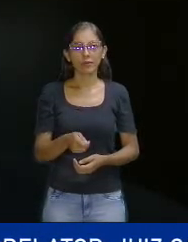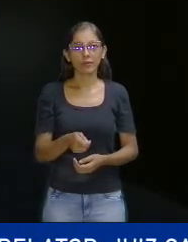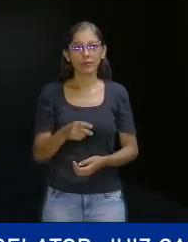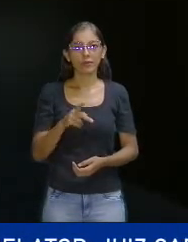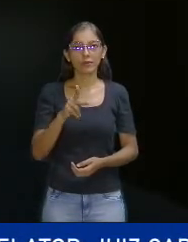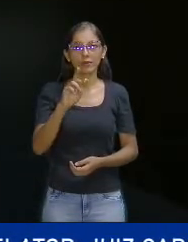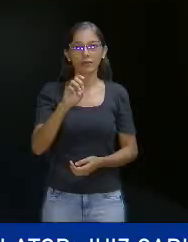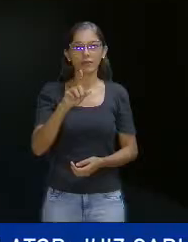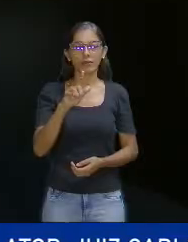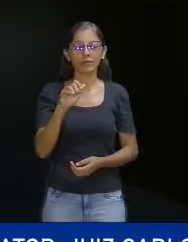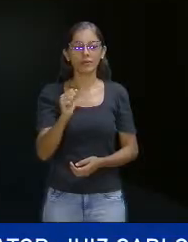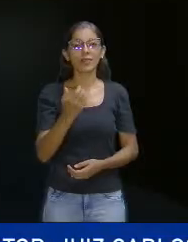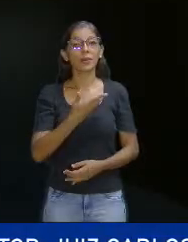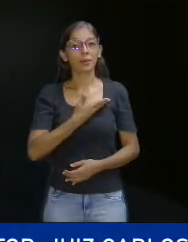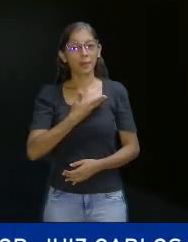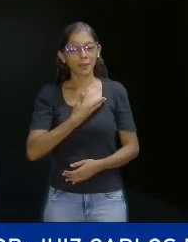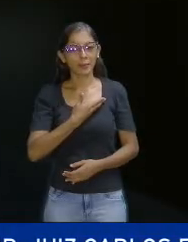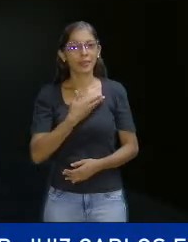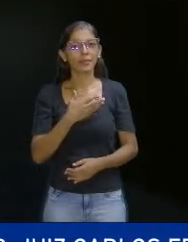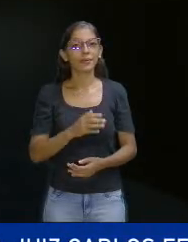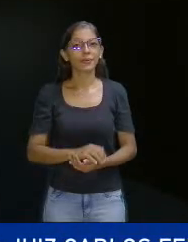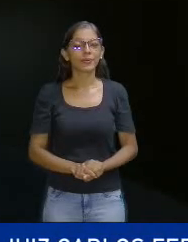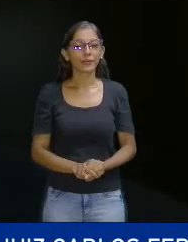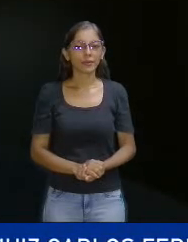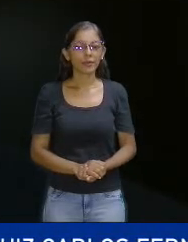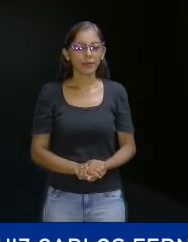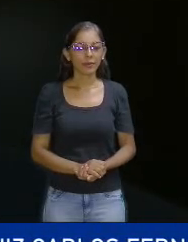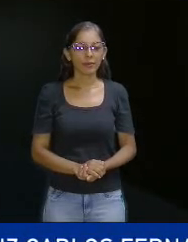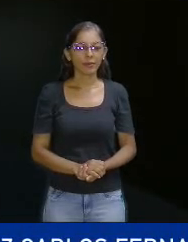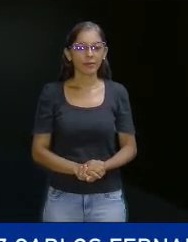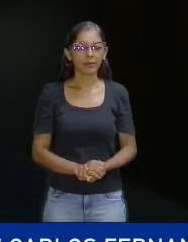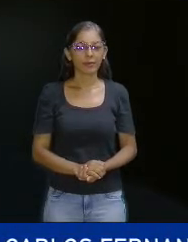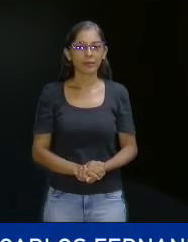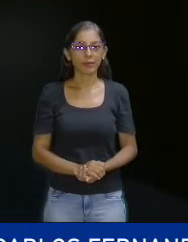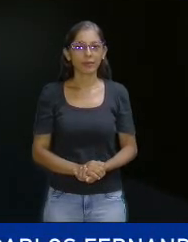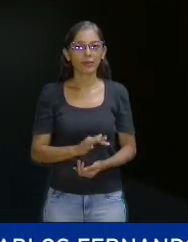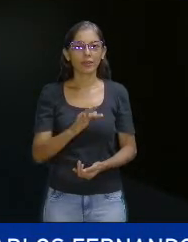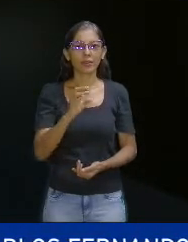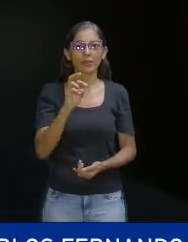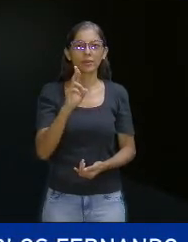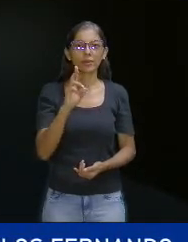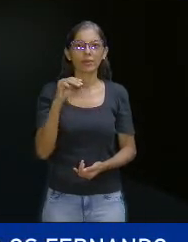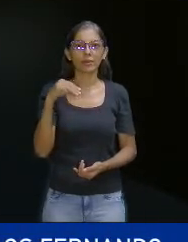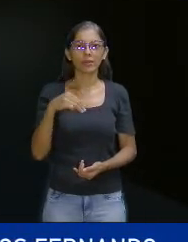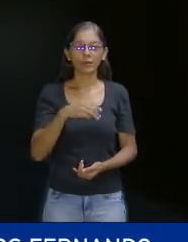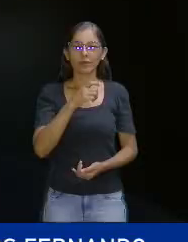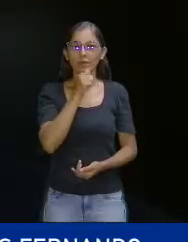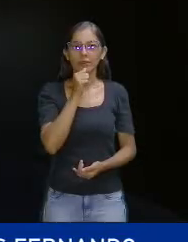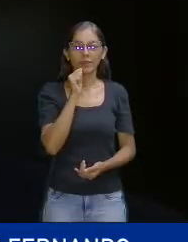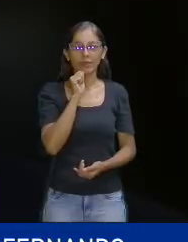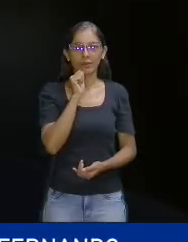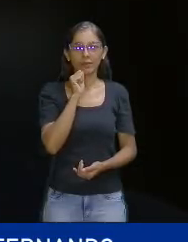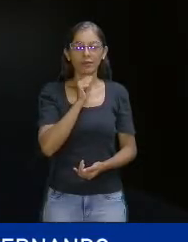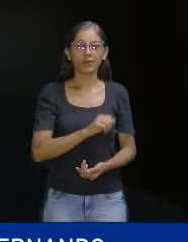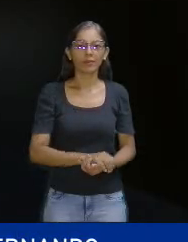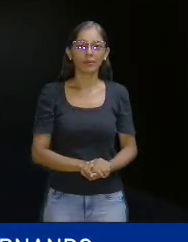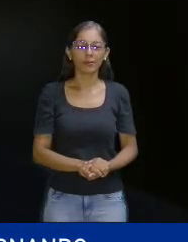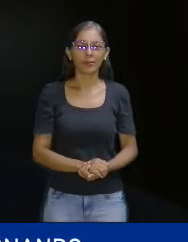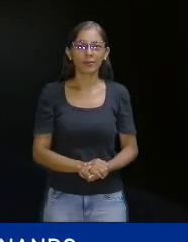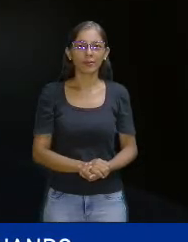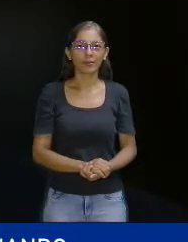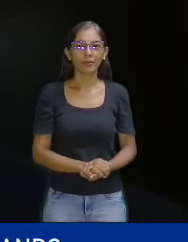Traja, terno preto. Do Fórum Macapá. Sempre uma alegria ver